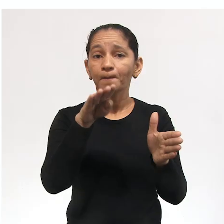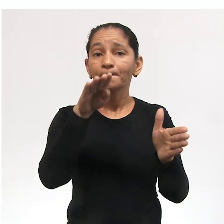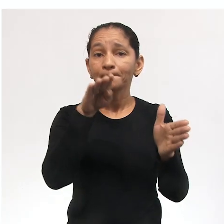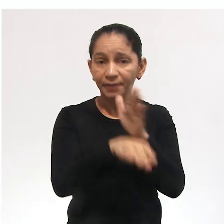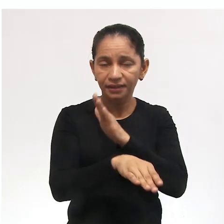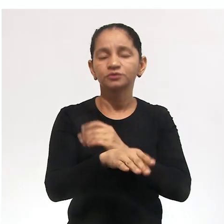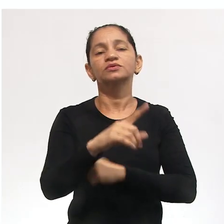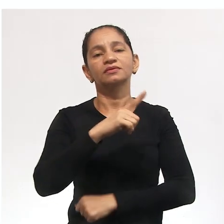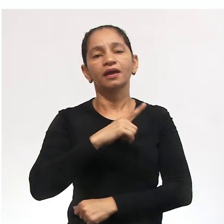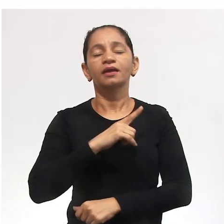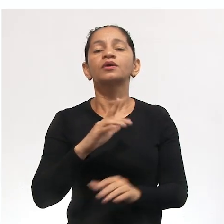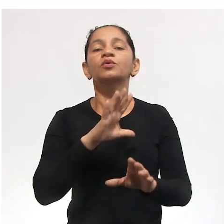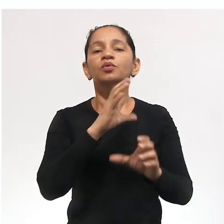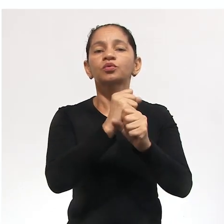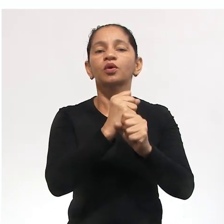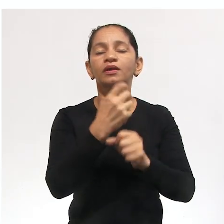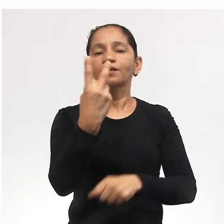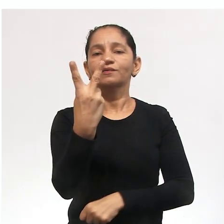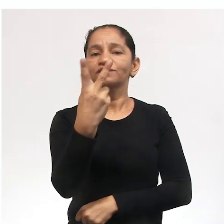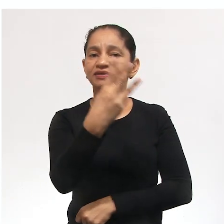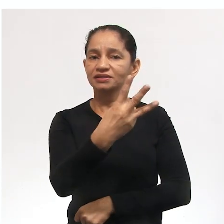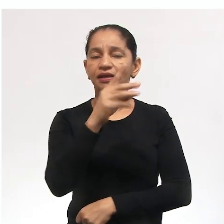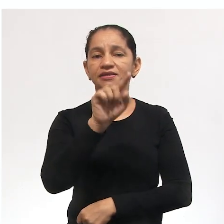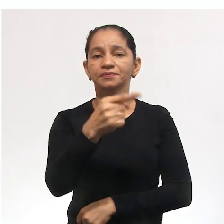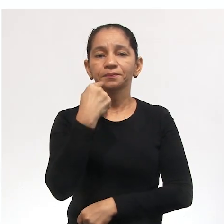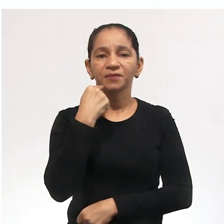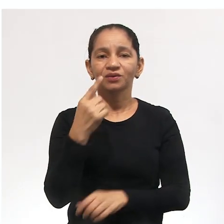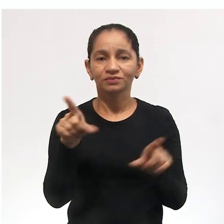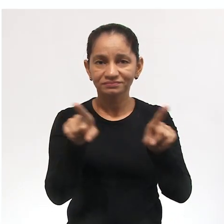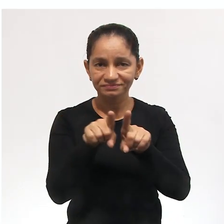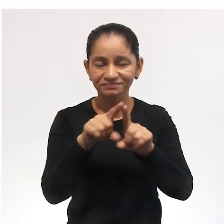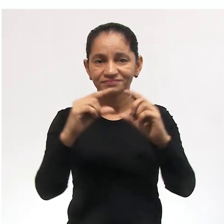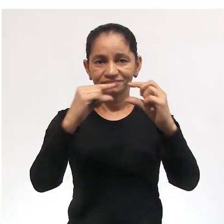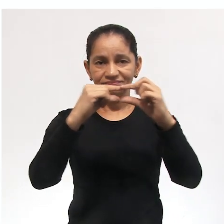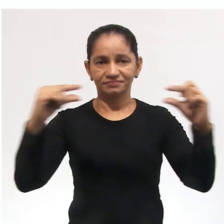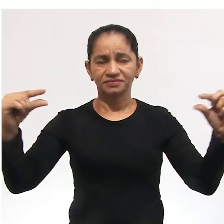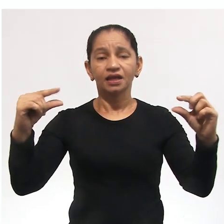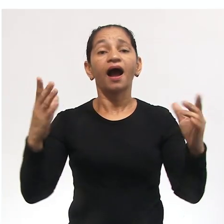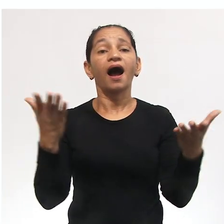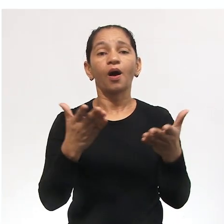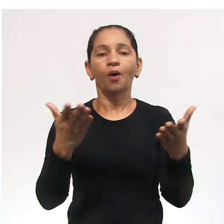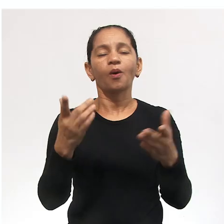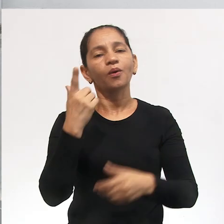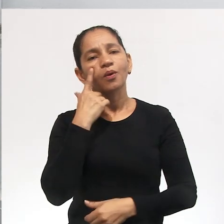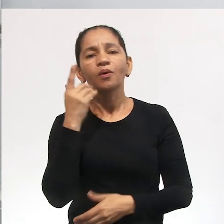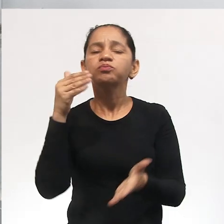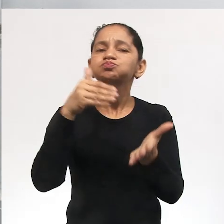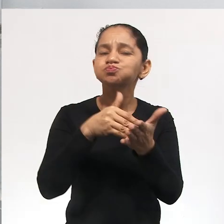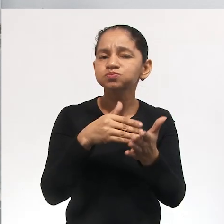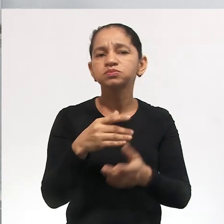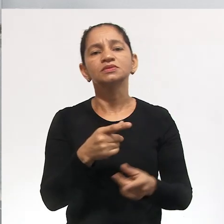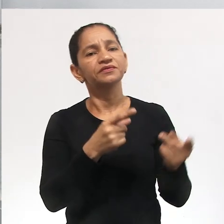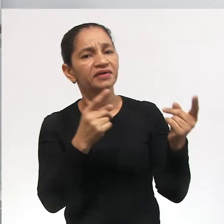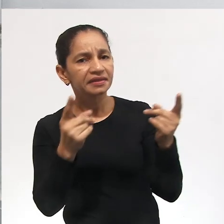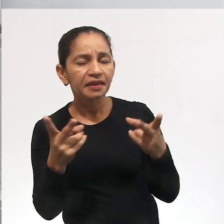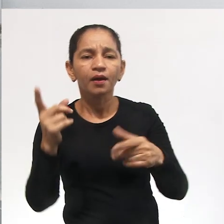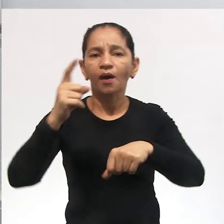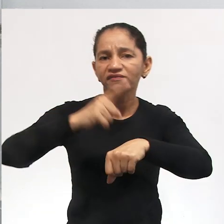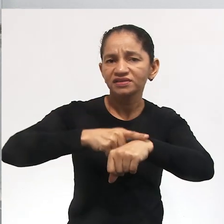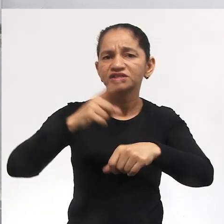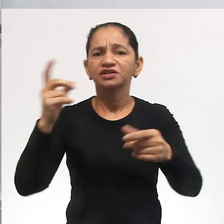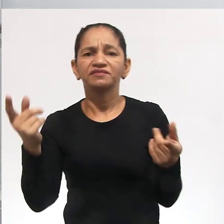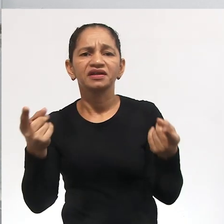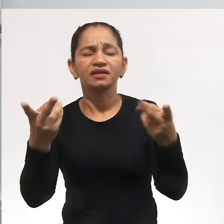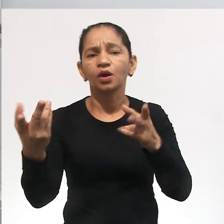mercadorias a prazo. Agora a gente vai fazer um enunciado um pouco diferente, né? Atualmente a gente vendeu à vista, o dinheiro veio direto para o nosso caixa.